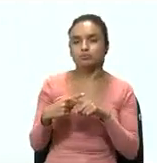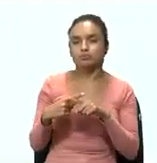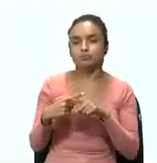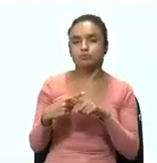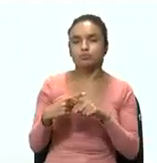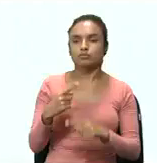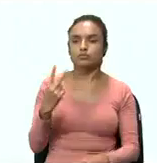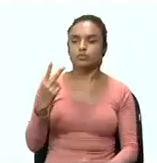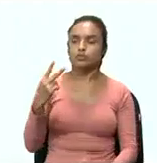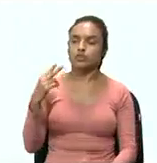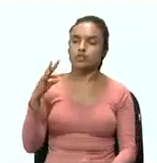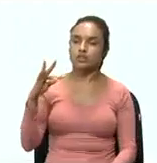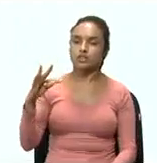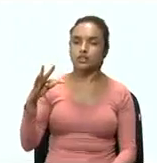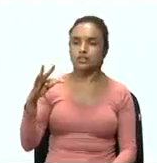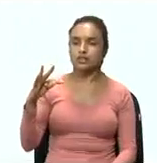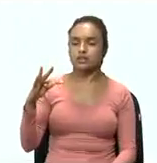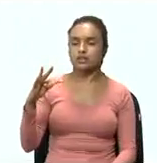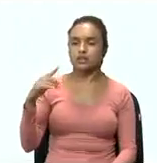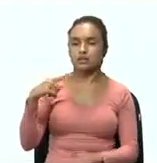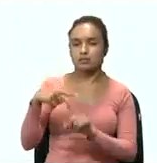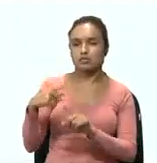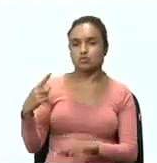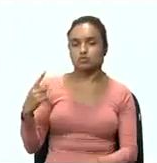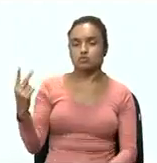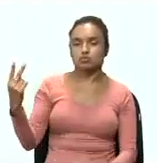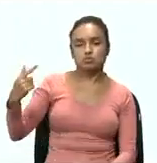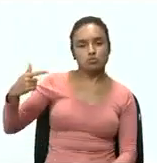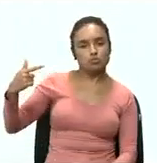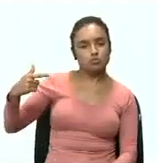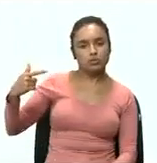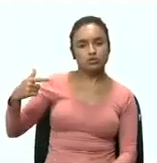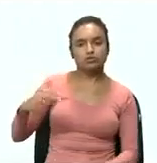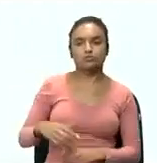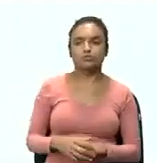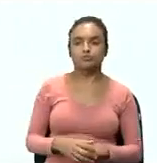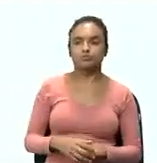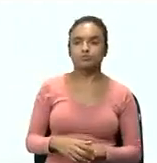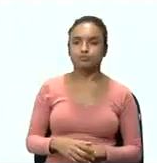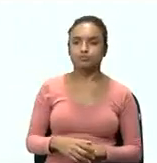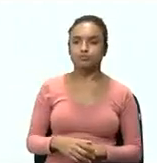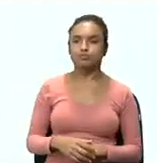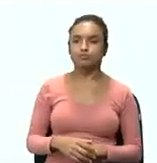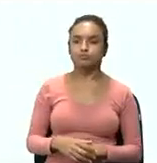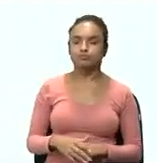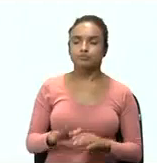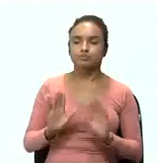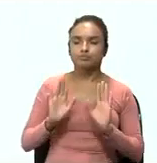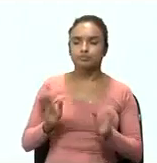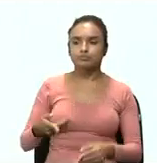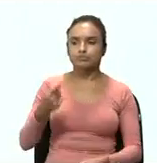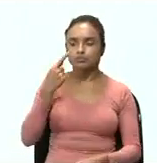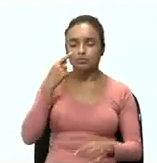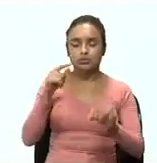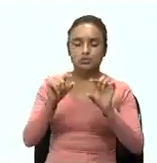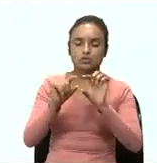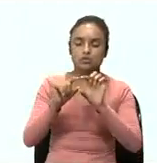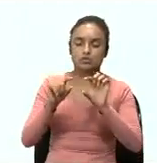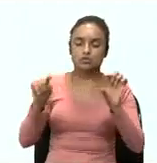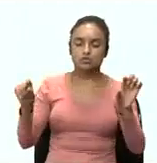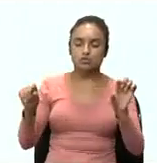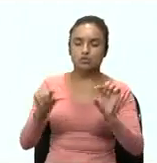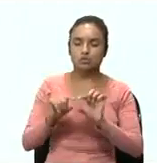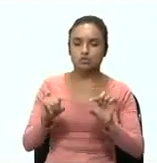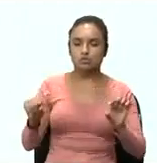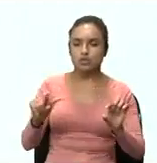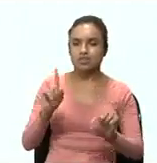2t mais 1 ao quadrado, ok? Eu já vou deixar assim. Aqui, nós vamos ter, então,